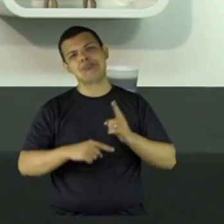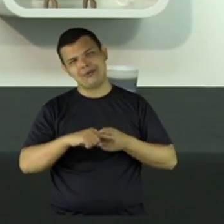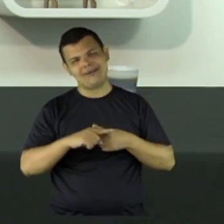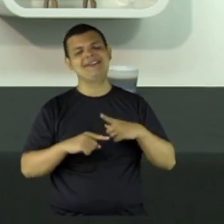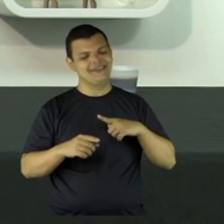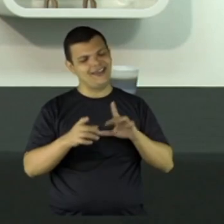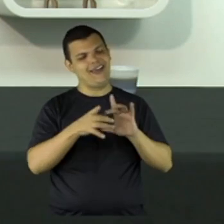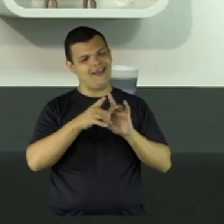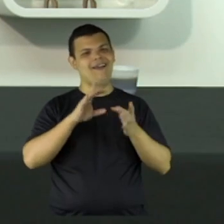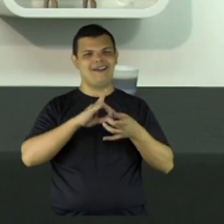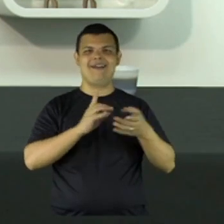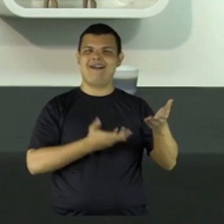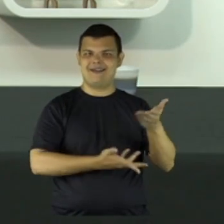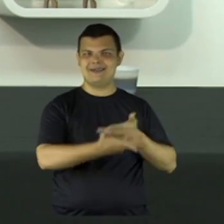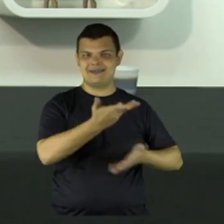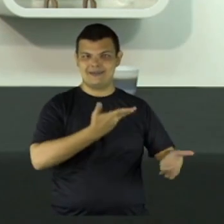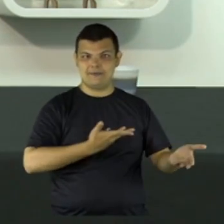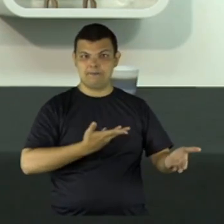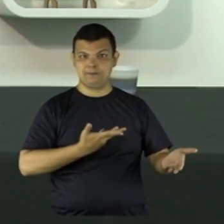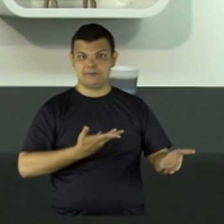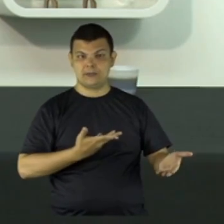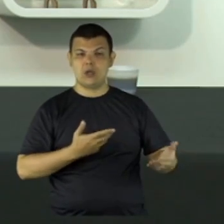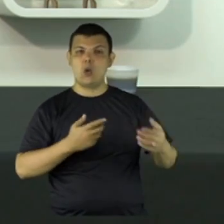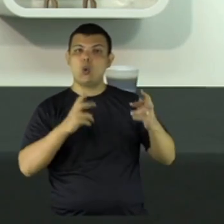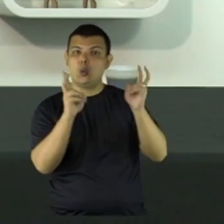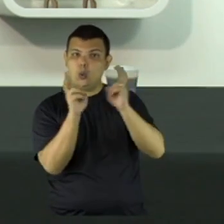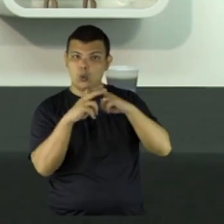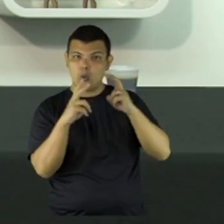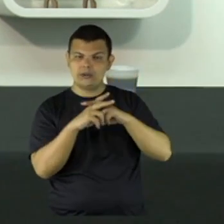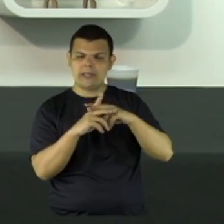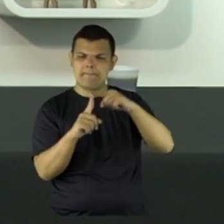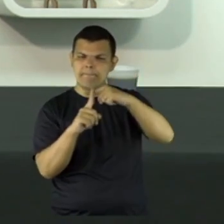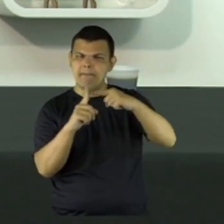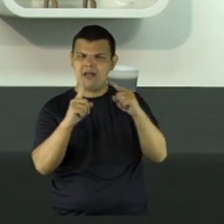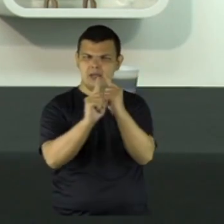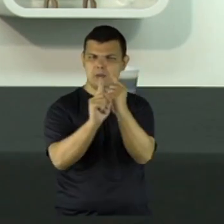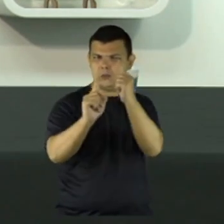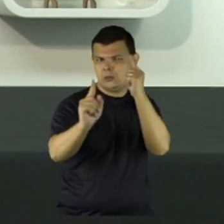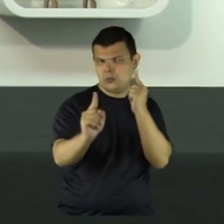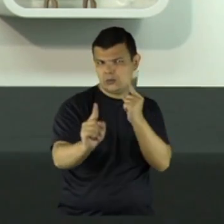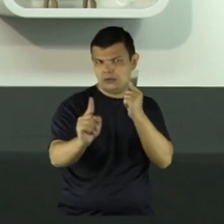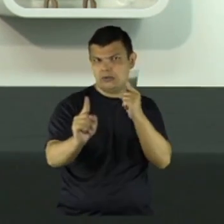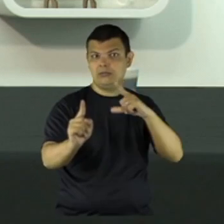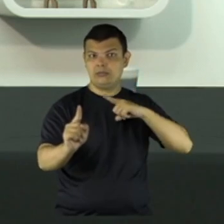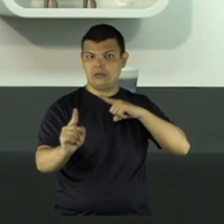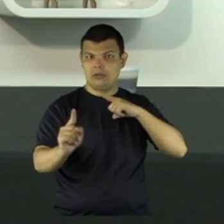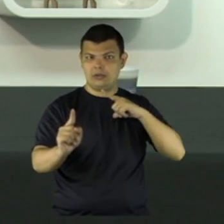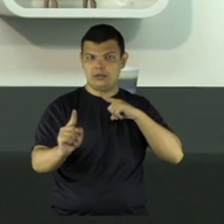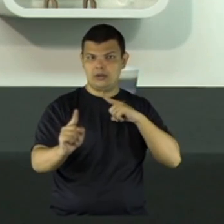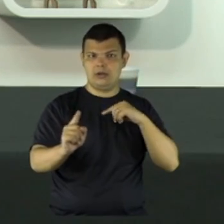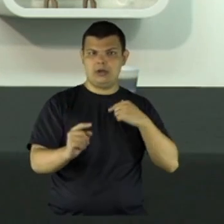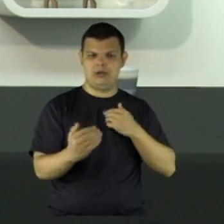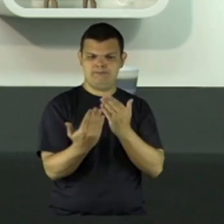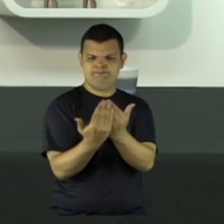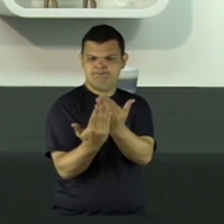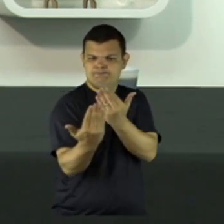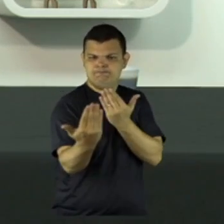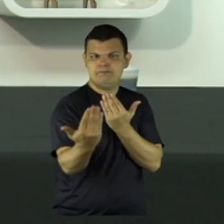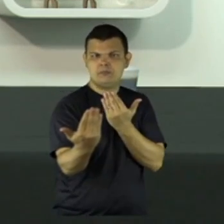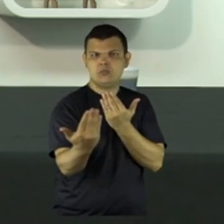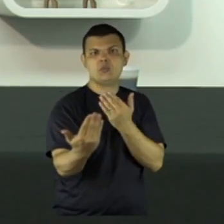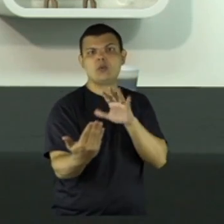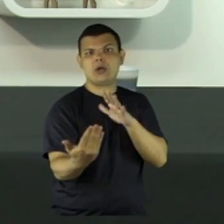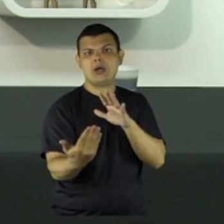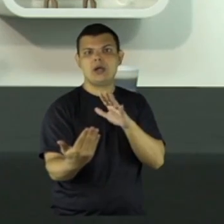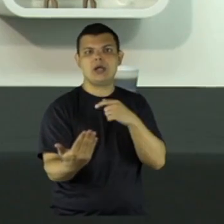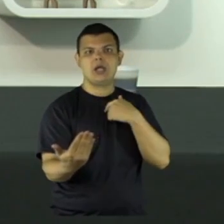uma relação. As lutas de média distância, você fica distante do seu oponente, de modo que